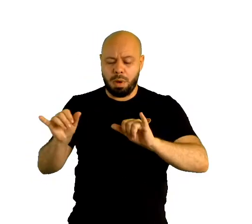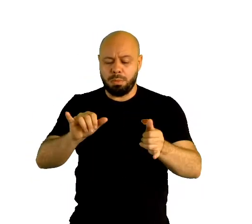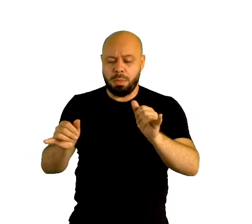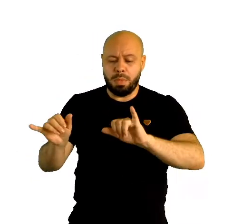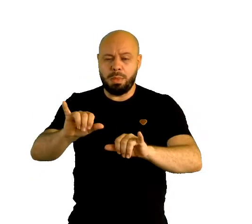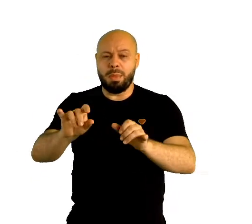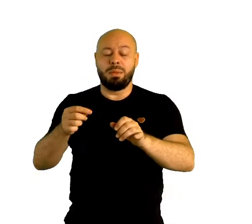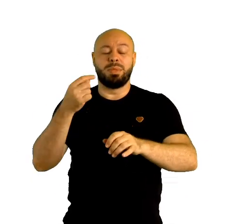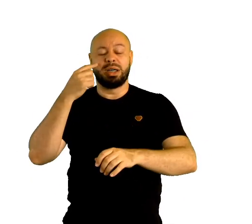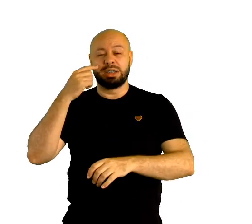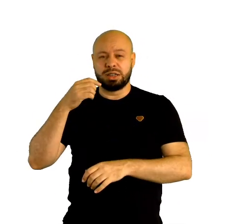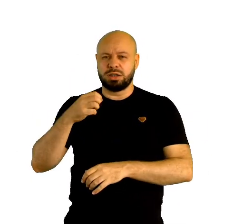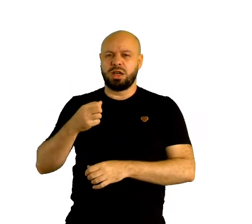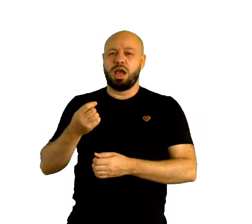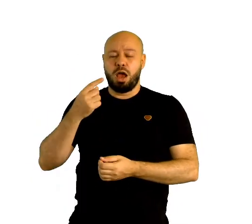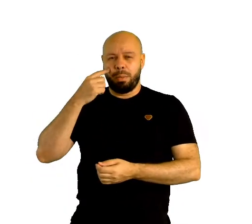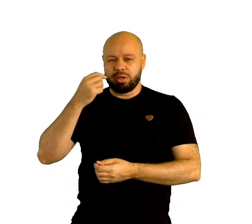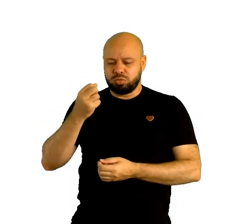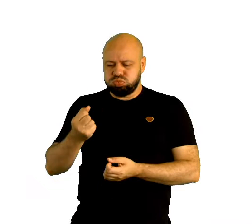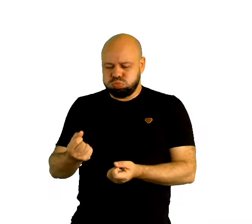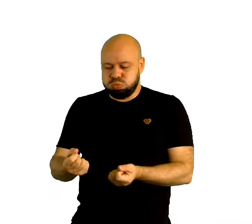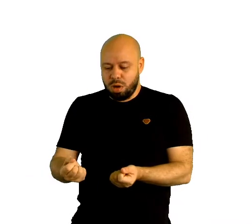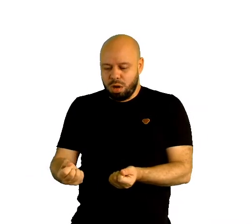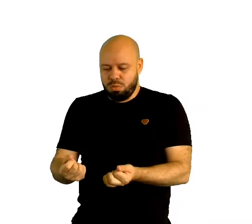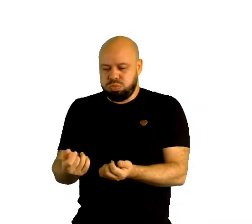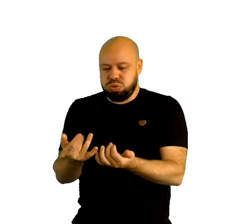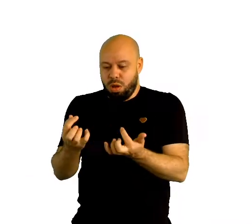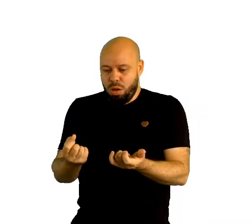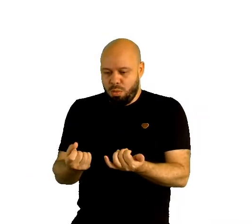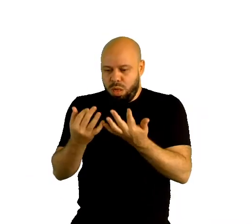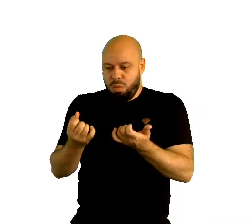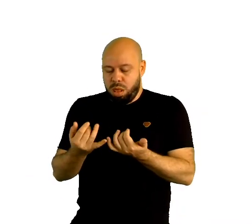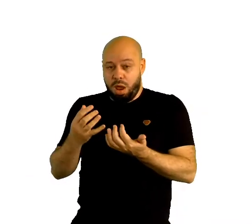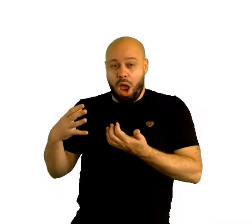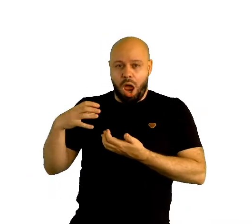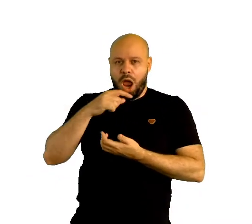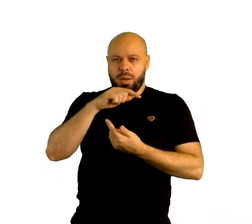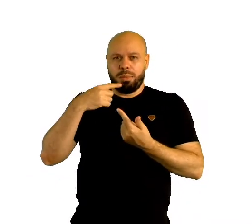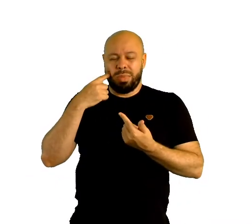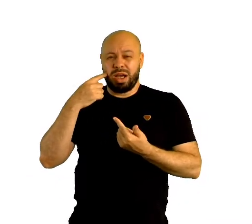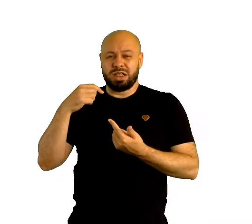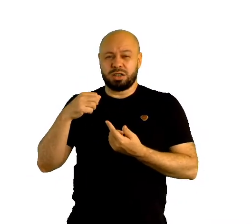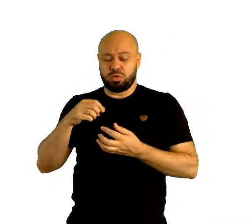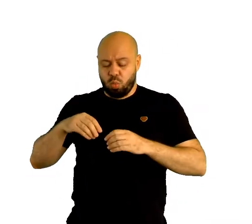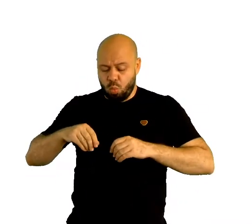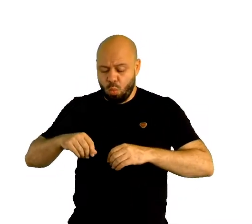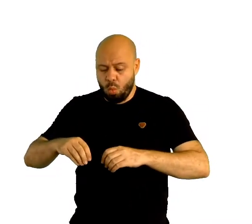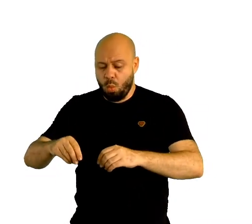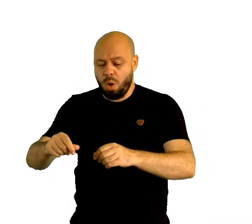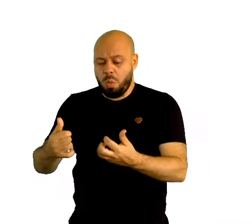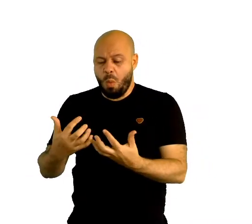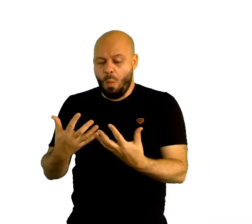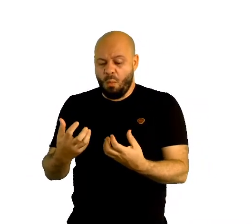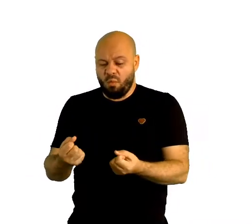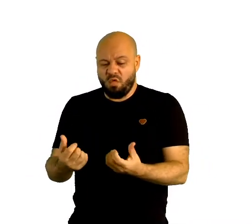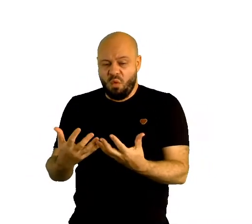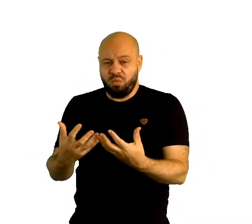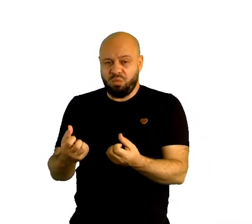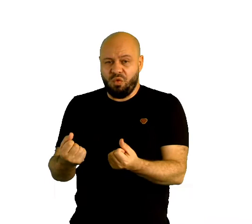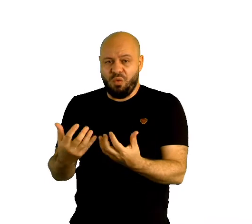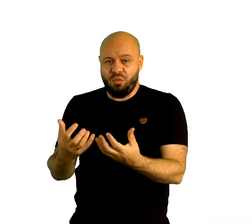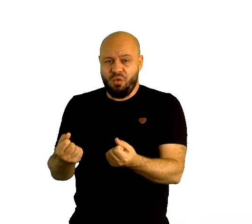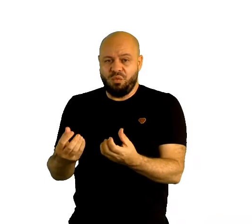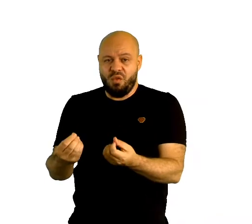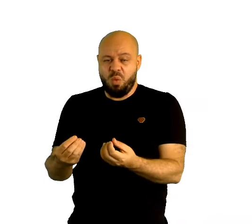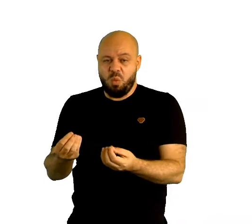acabam causando o esgotamento do solo, gente. Olha só essa imagem, a terceira imagem, a gente tem aí um